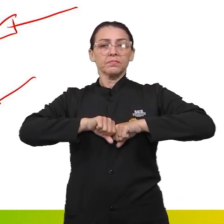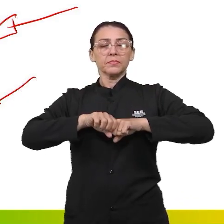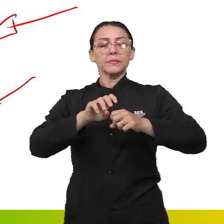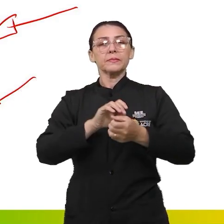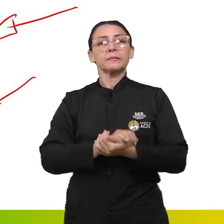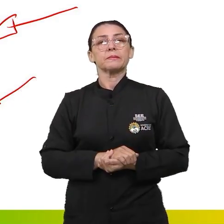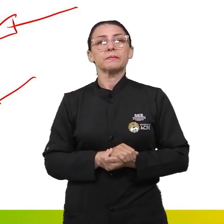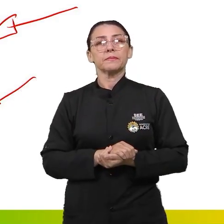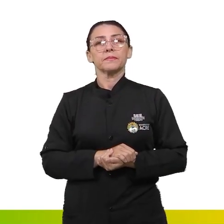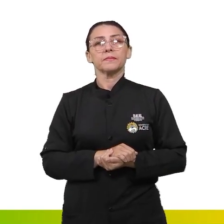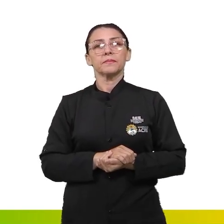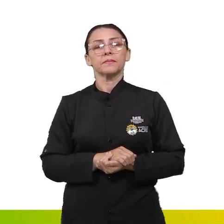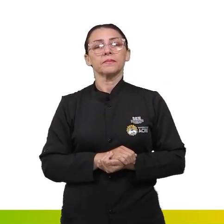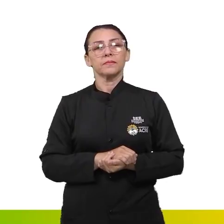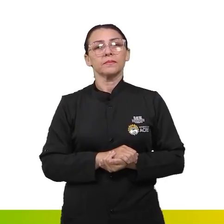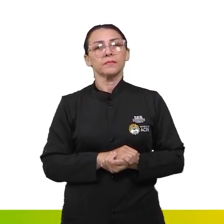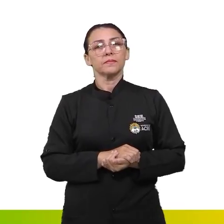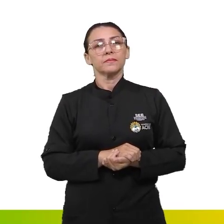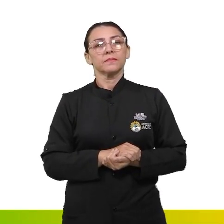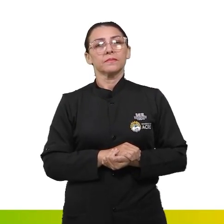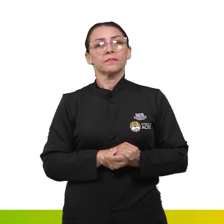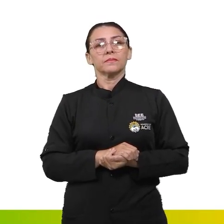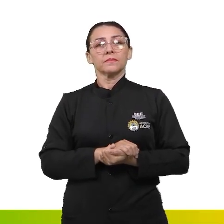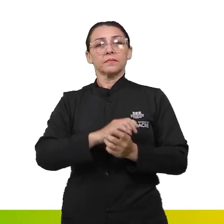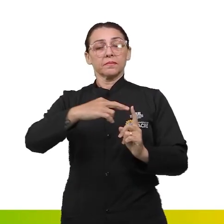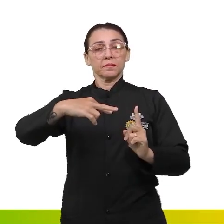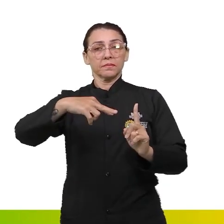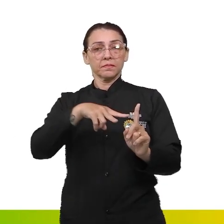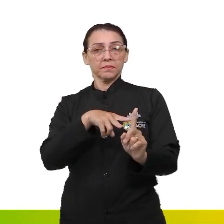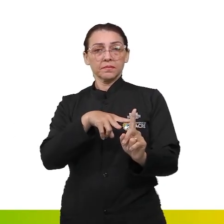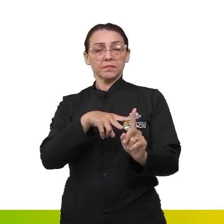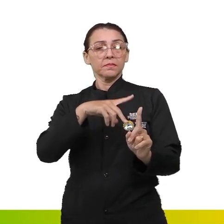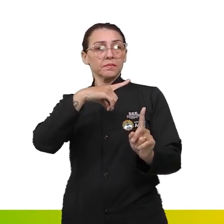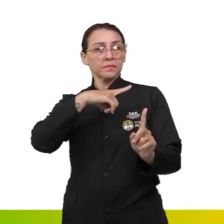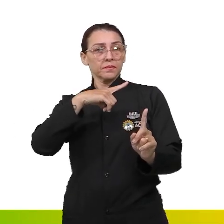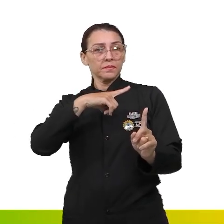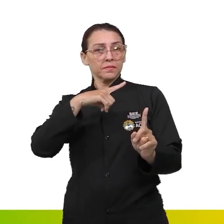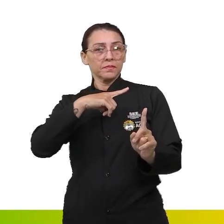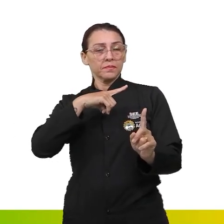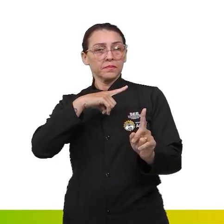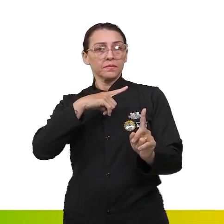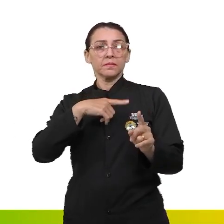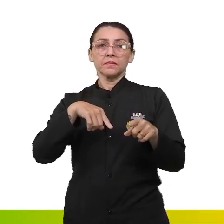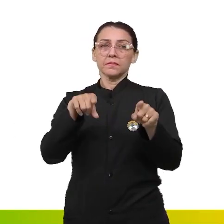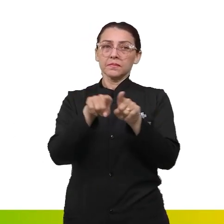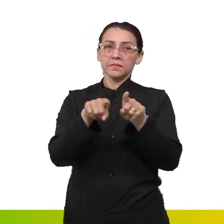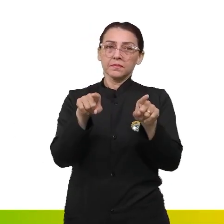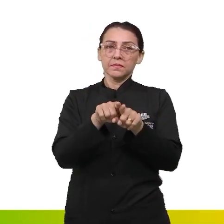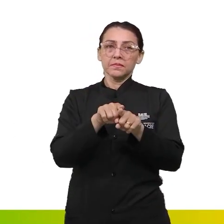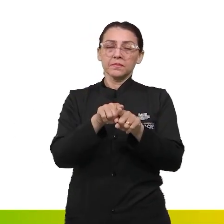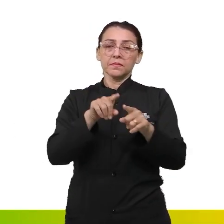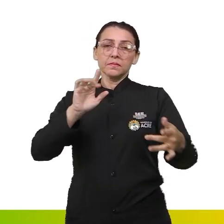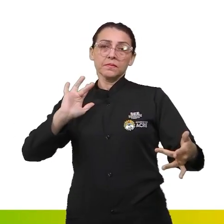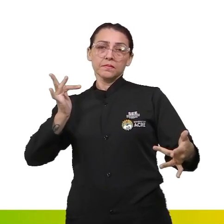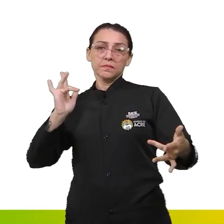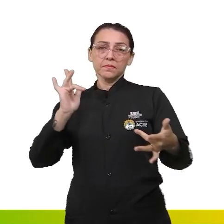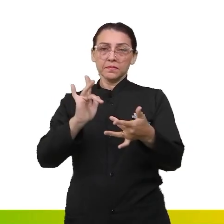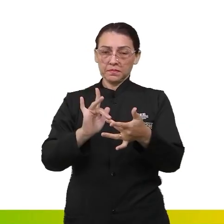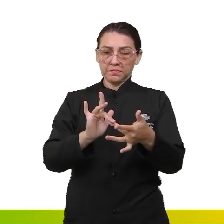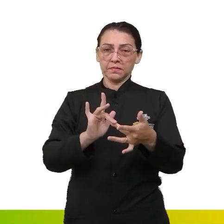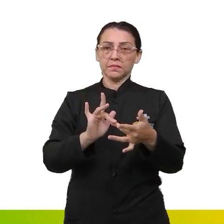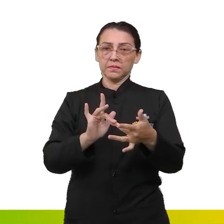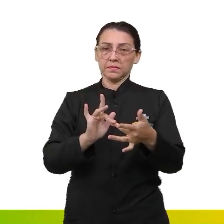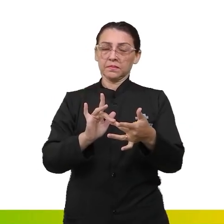esse conhecimento. Nessa perspectiva, gente, nós temos aí também o classicismo, que